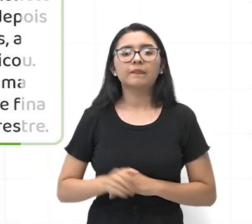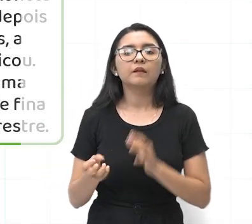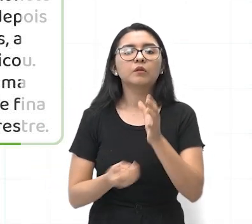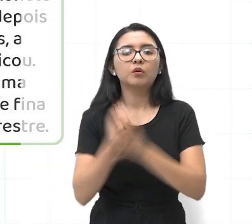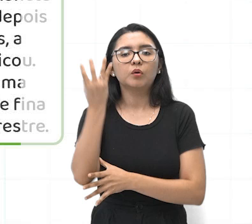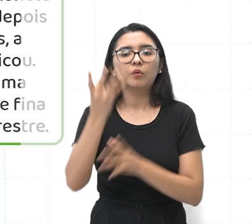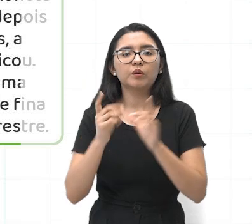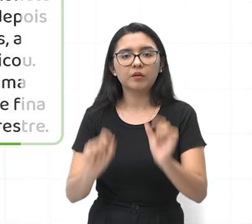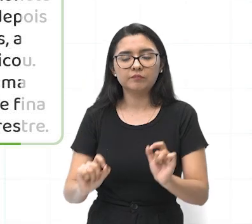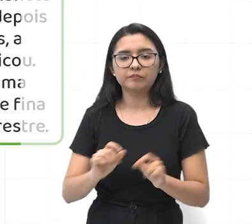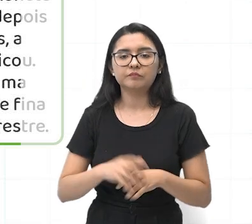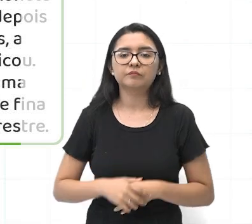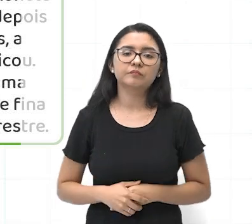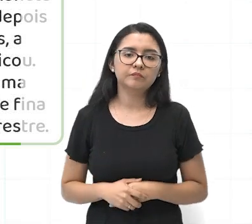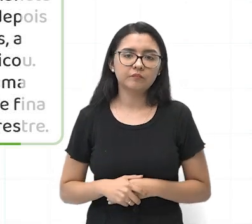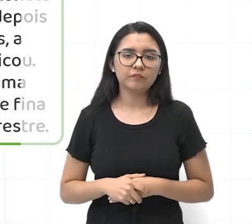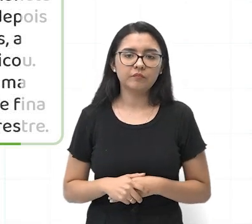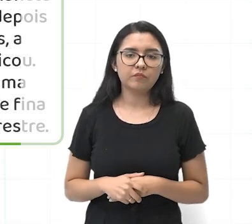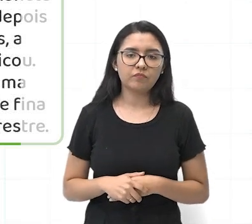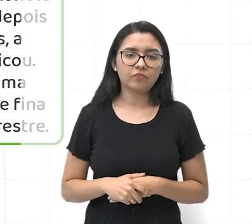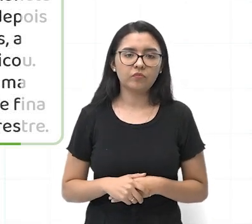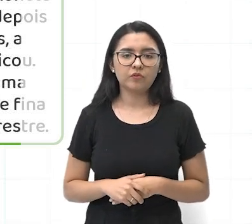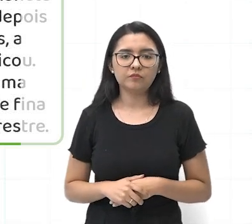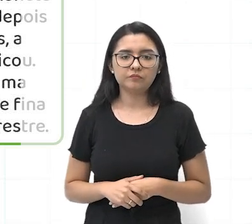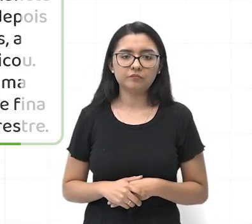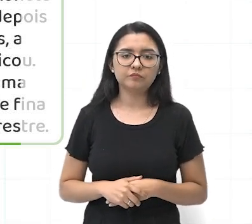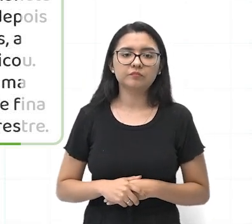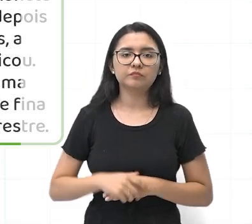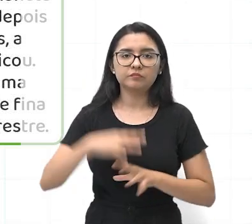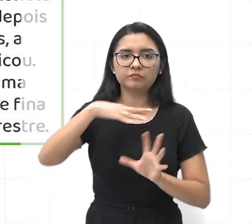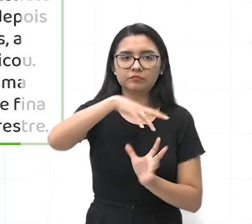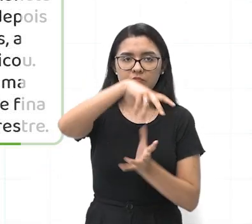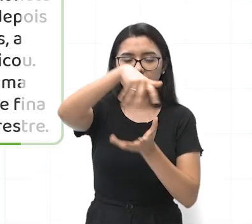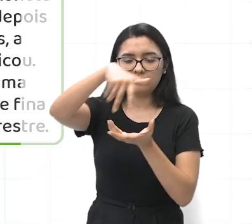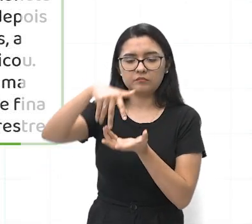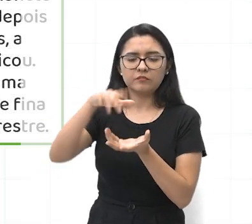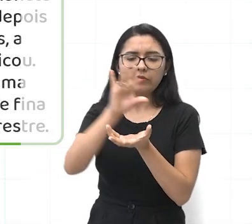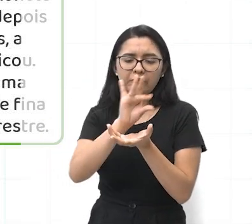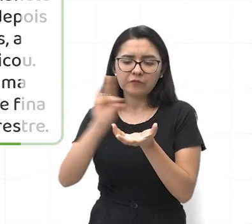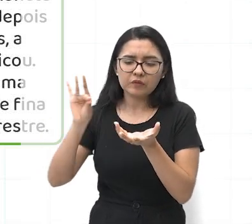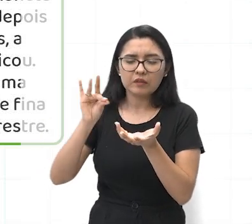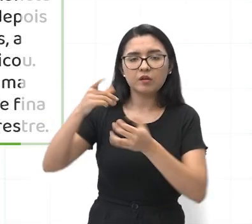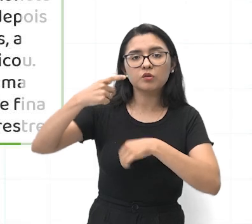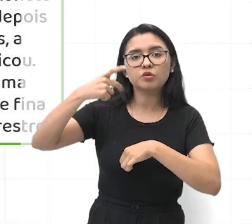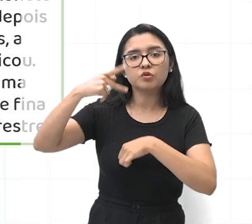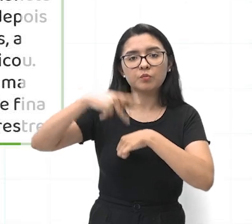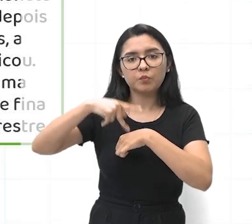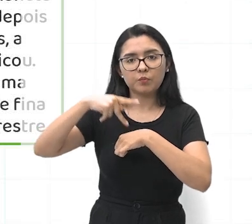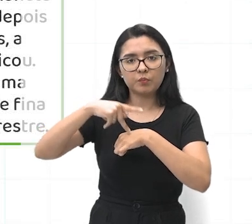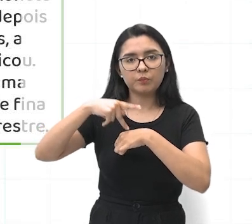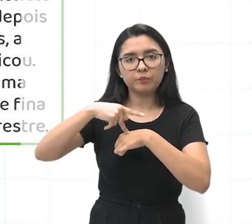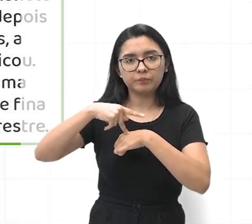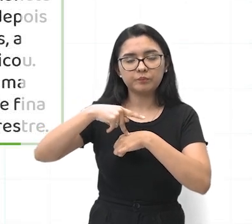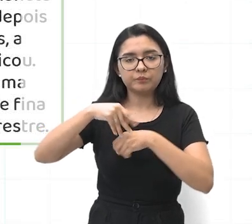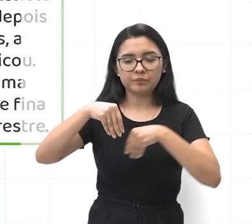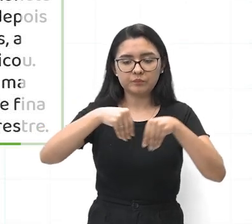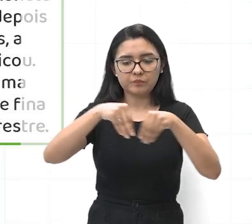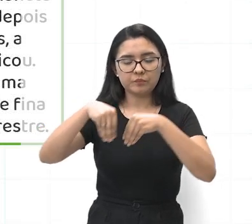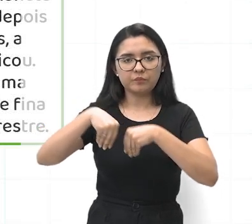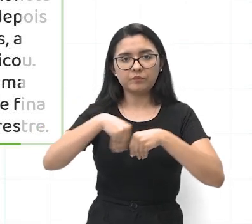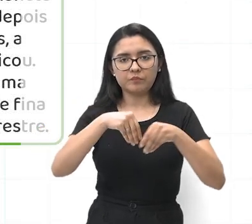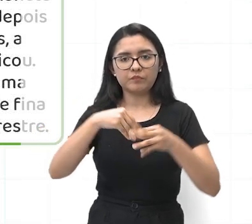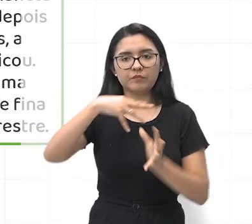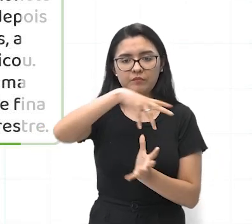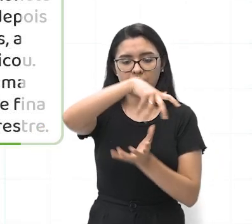Formou-se então uma camada relativamente fina de rocha que nós chamamos de crosta terrestre, que